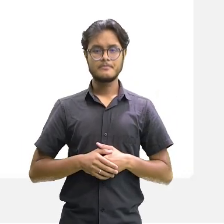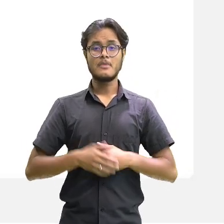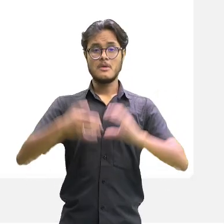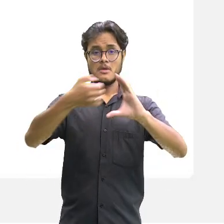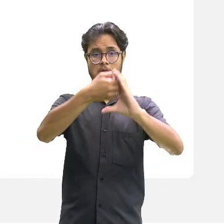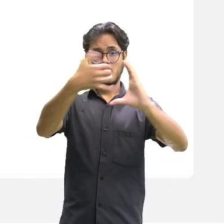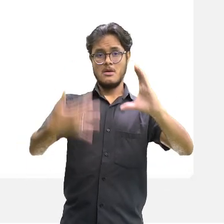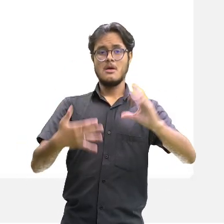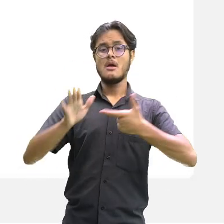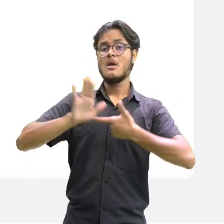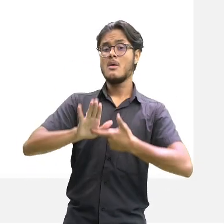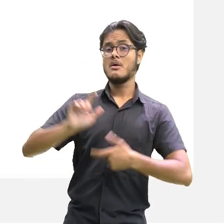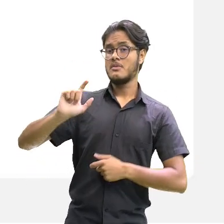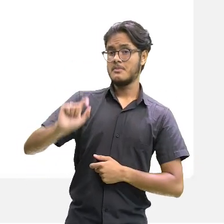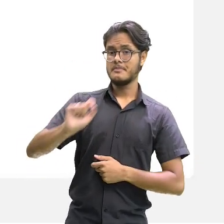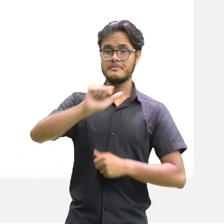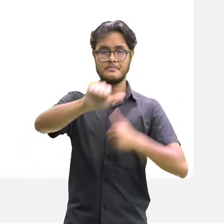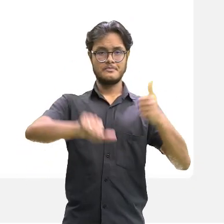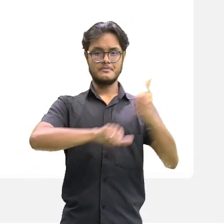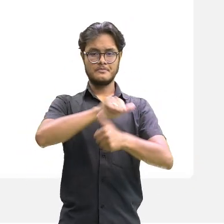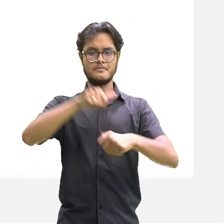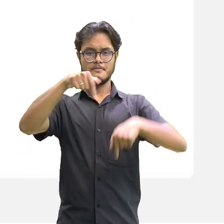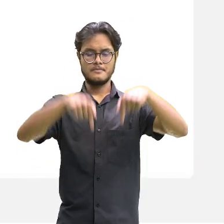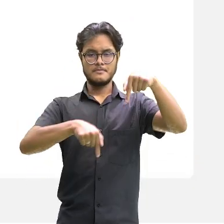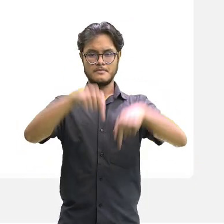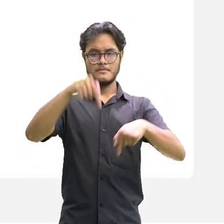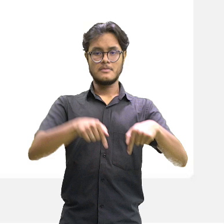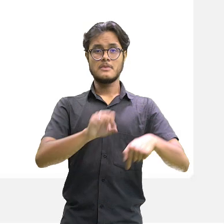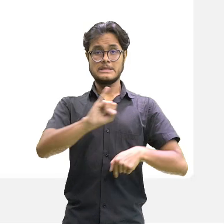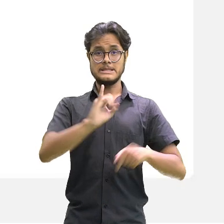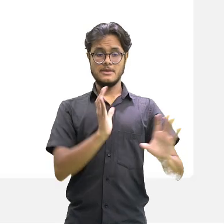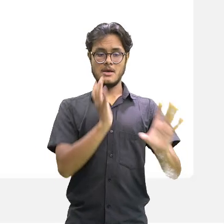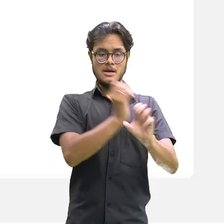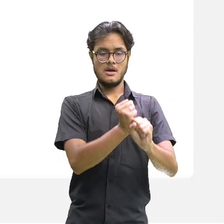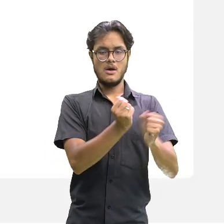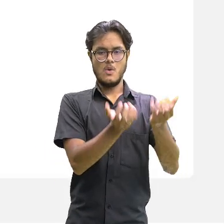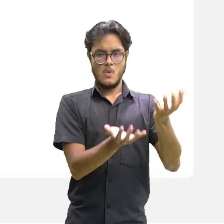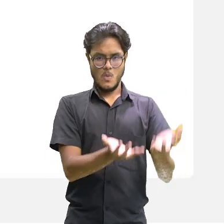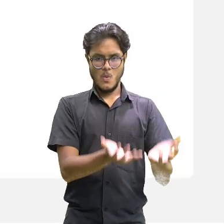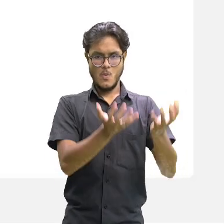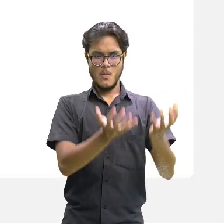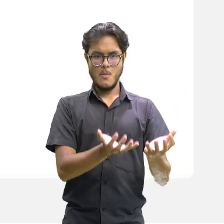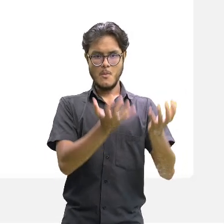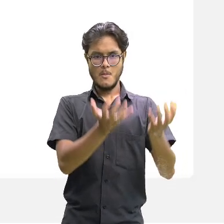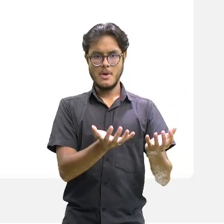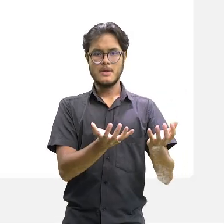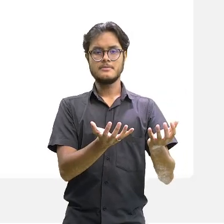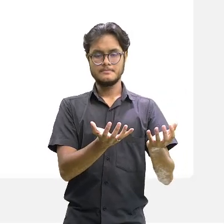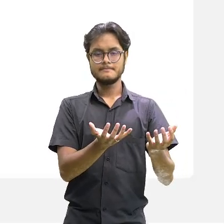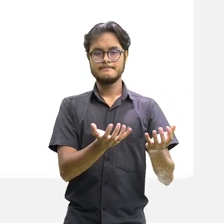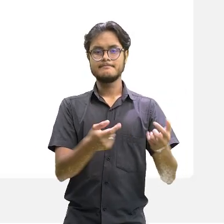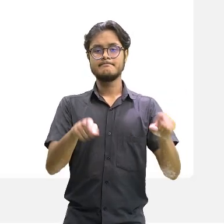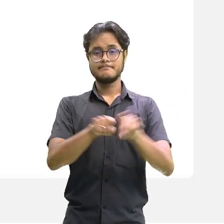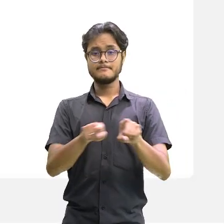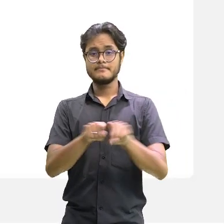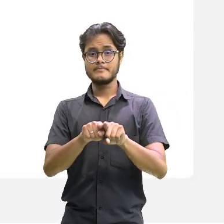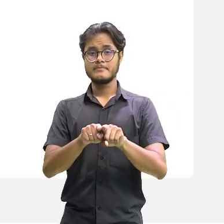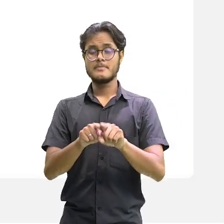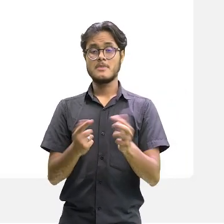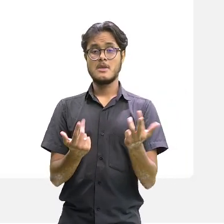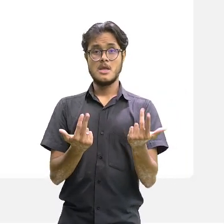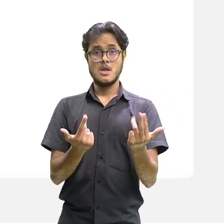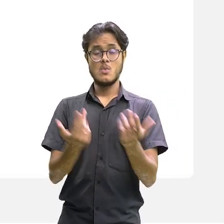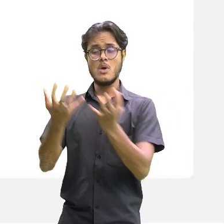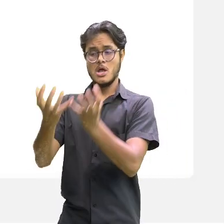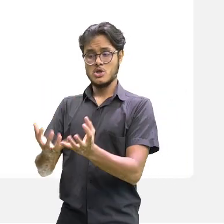estabelece que, durante uma transformação química, a soma das massas dos reagentes é igual à